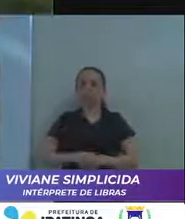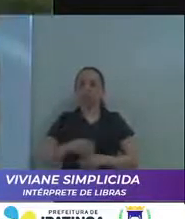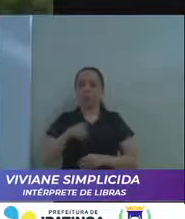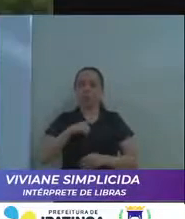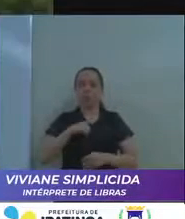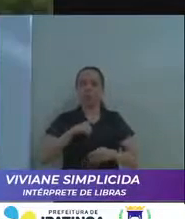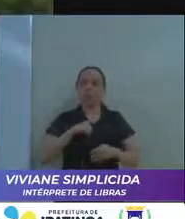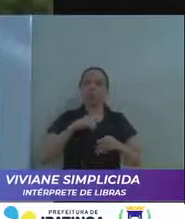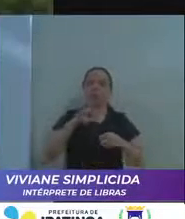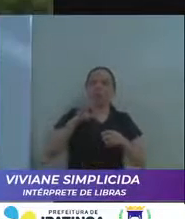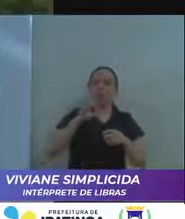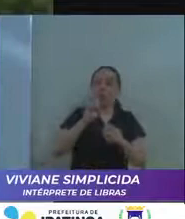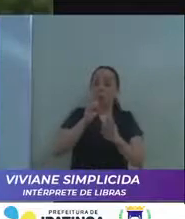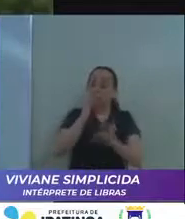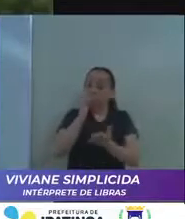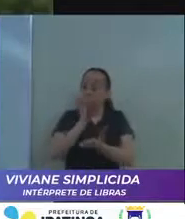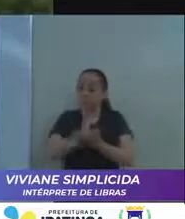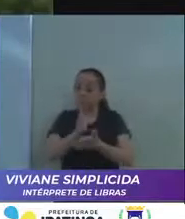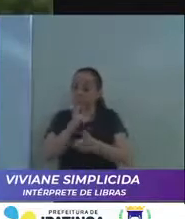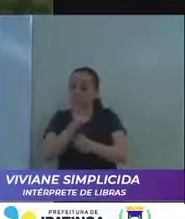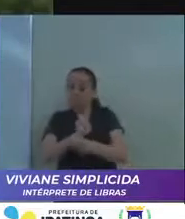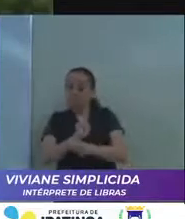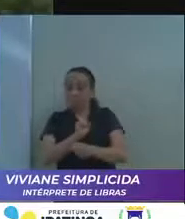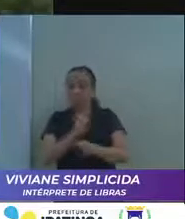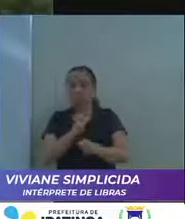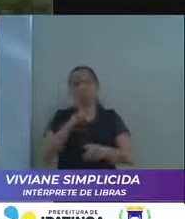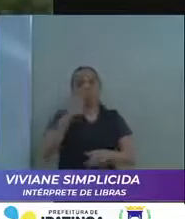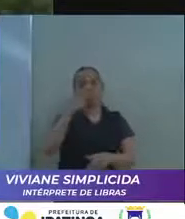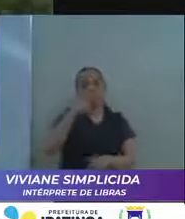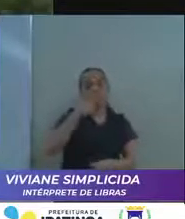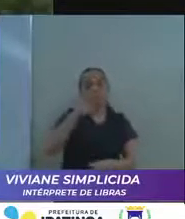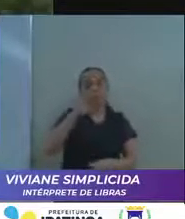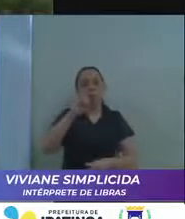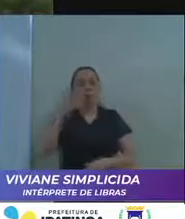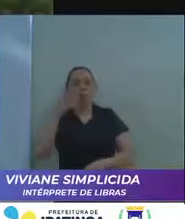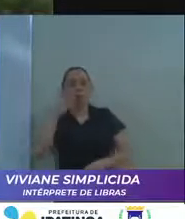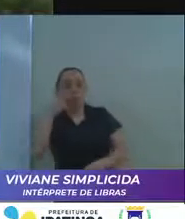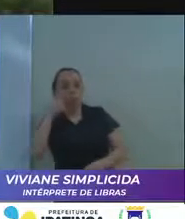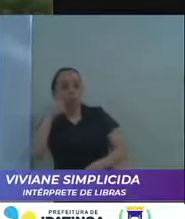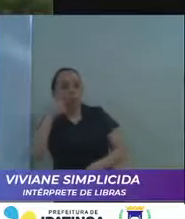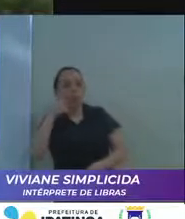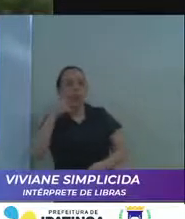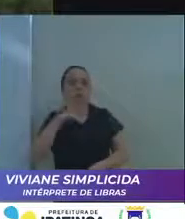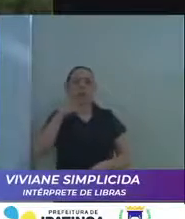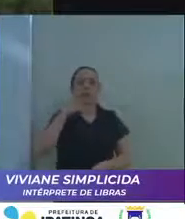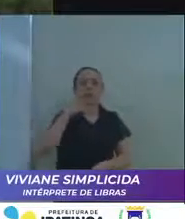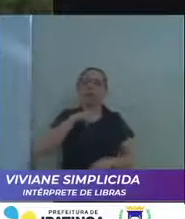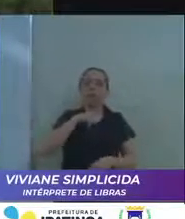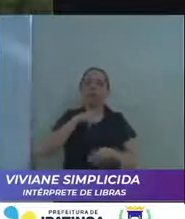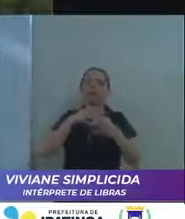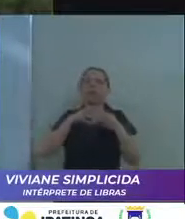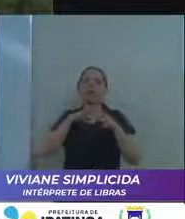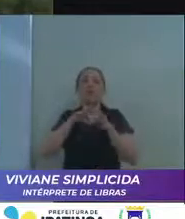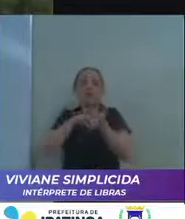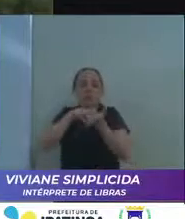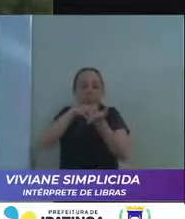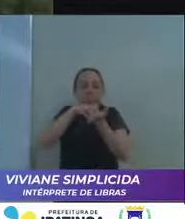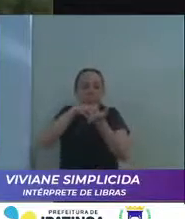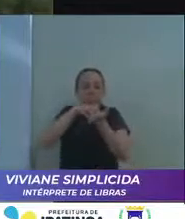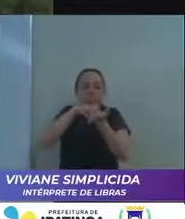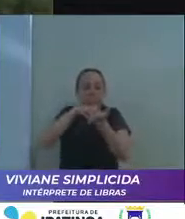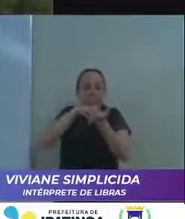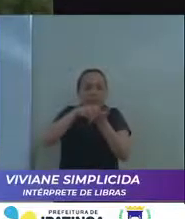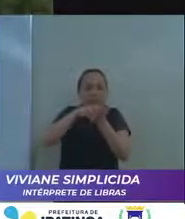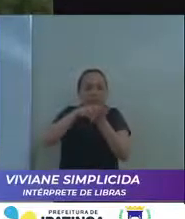Diminua ou pare de fumar e de beber bebidas alcoólicas. Esses hábitos irritam a laringe. Além disso, o